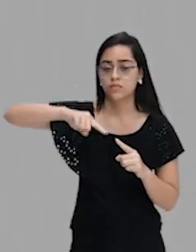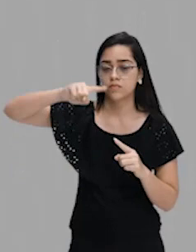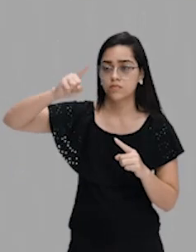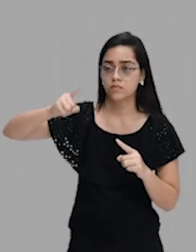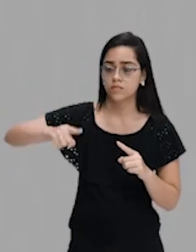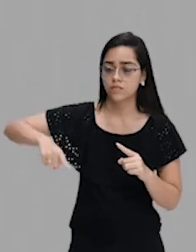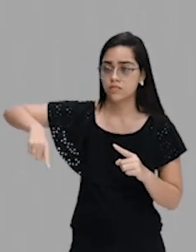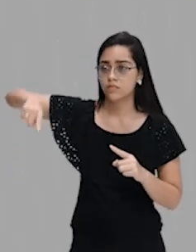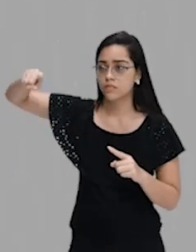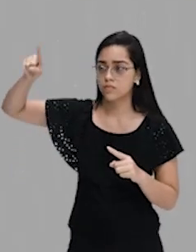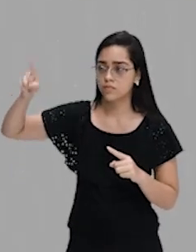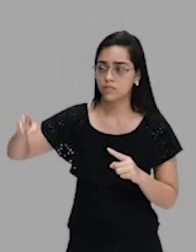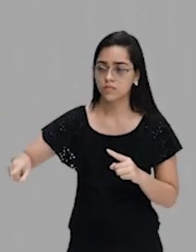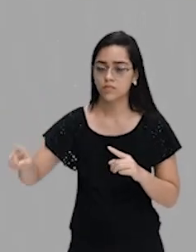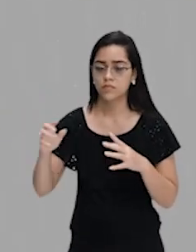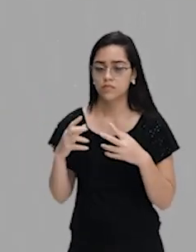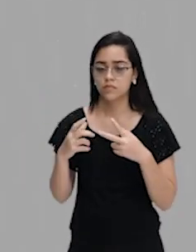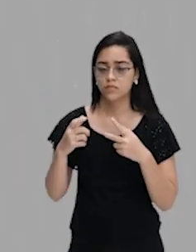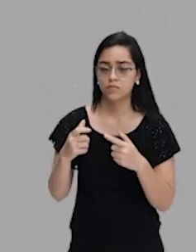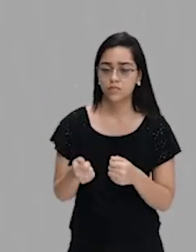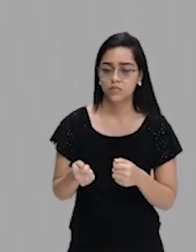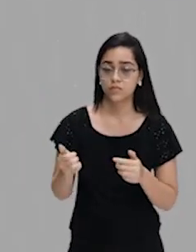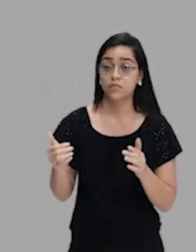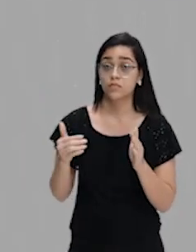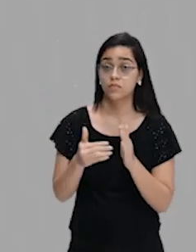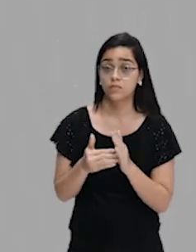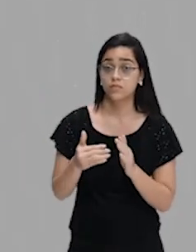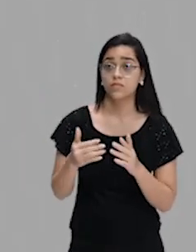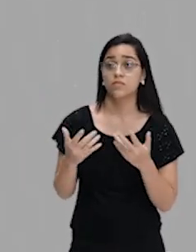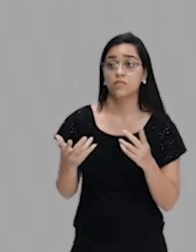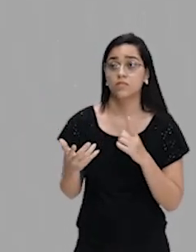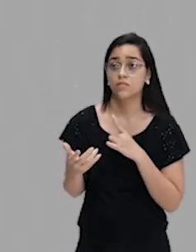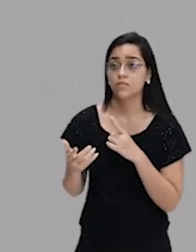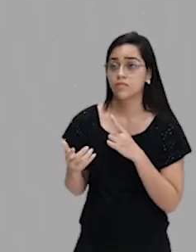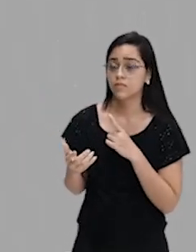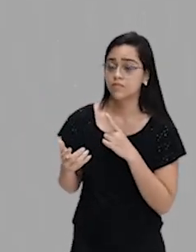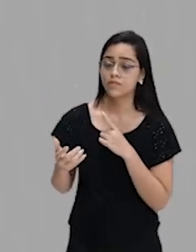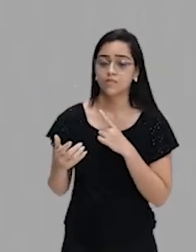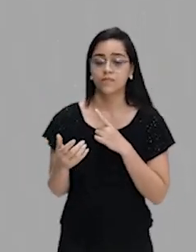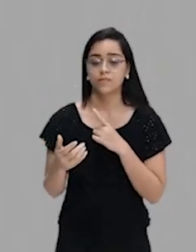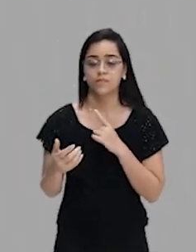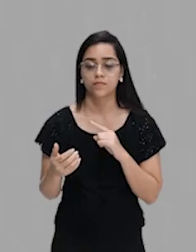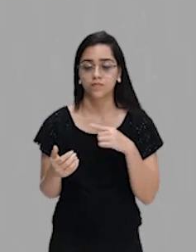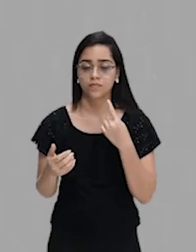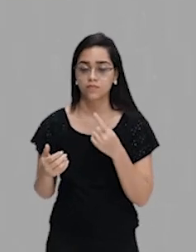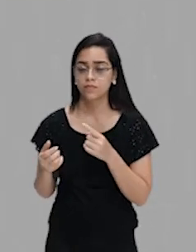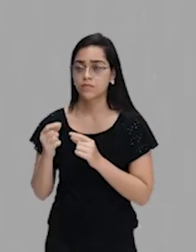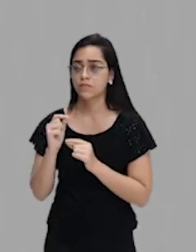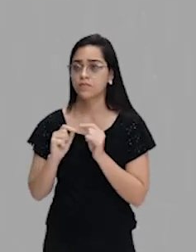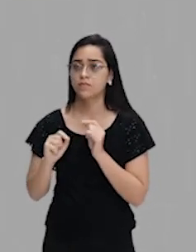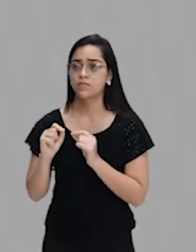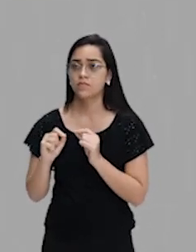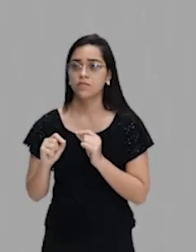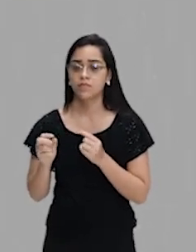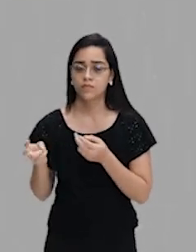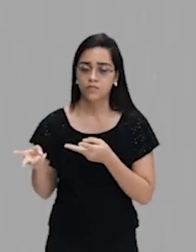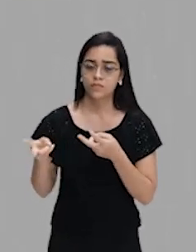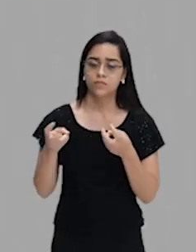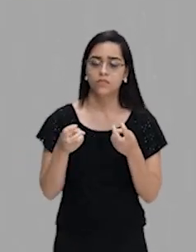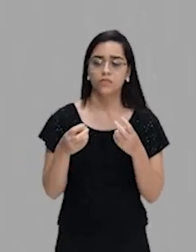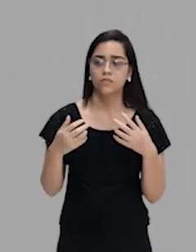do movimento do Sol, né, todo esse ângulo, até chegar ao próximo trópico e nós termos ali, nós conseguimos